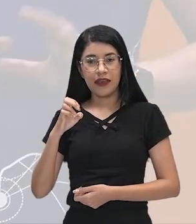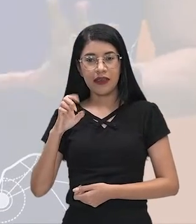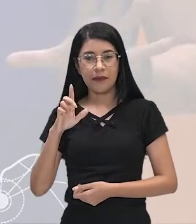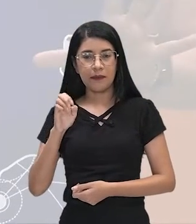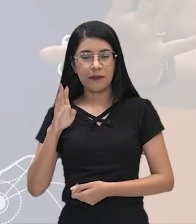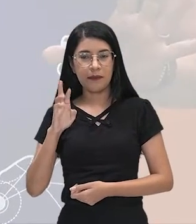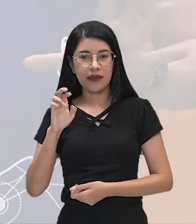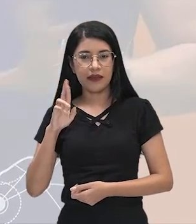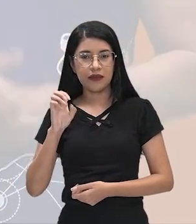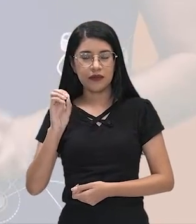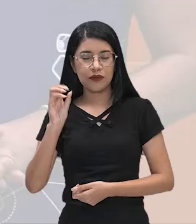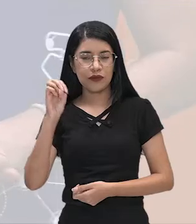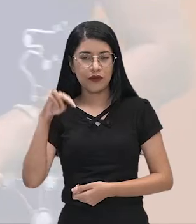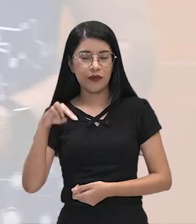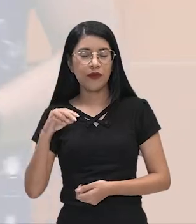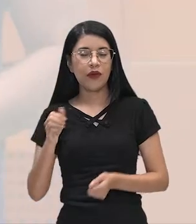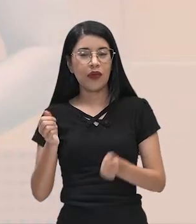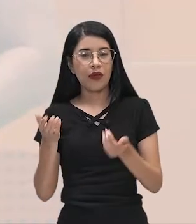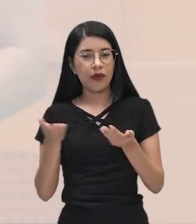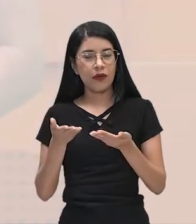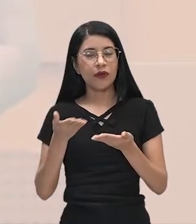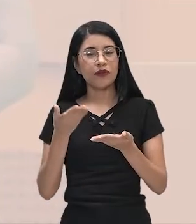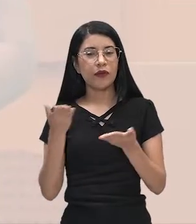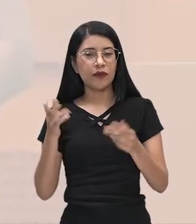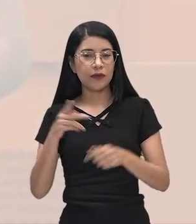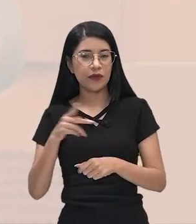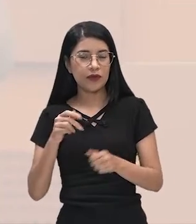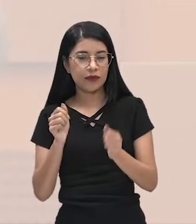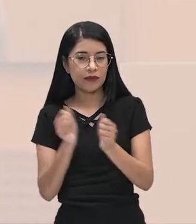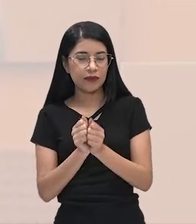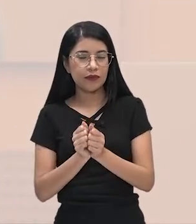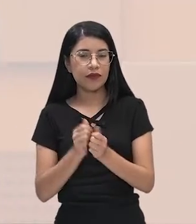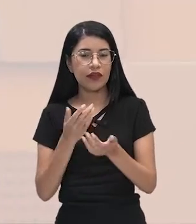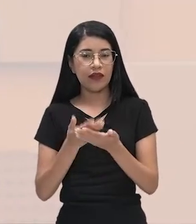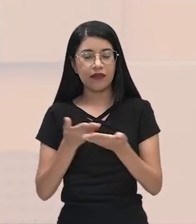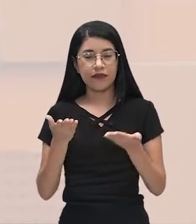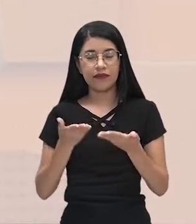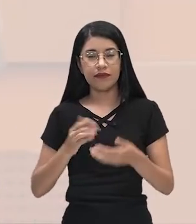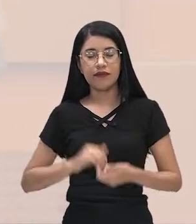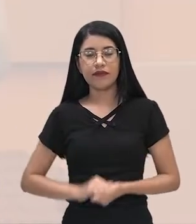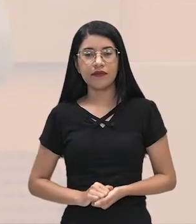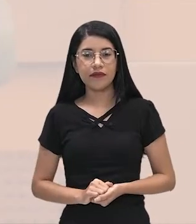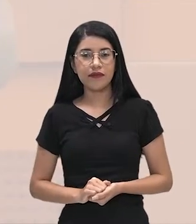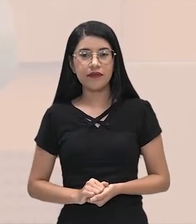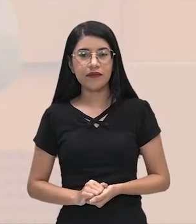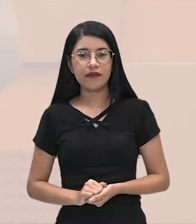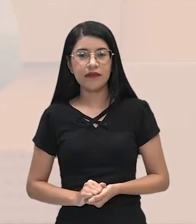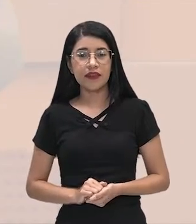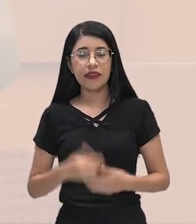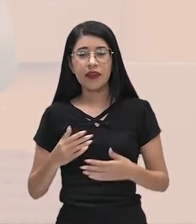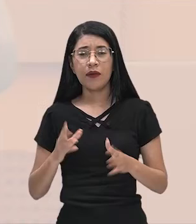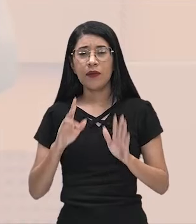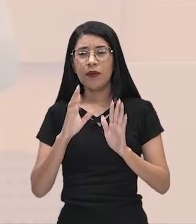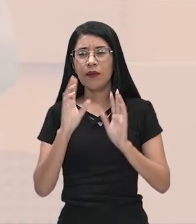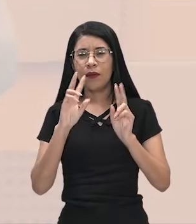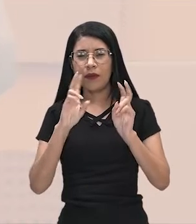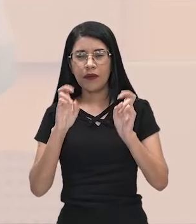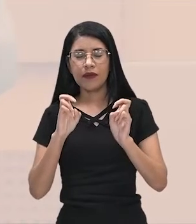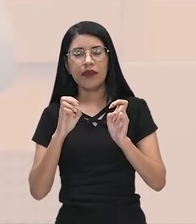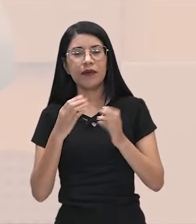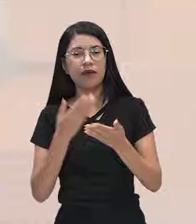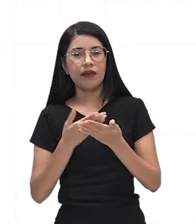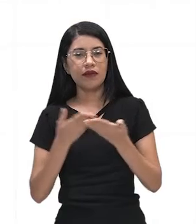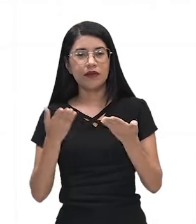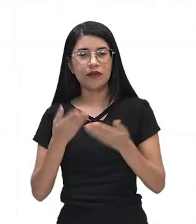Cardoso, serei o seu professor durante a nossa aula de hoje. E olha só, por falar na aula de hoje, vamos lá dar uma olhada no nosso objeto